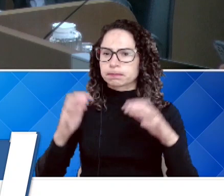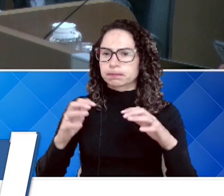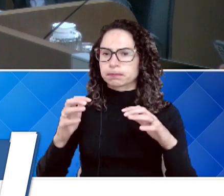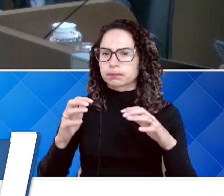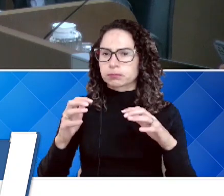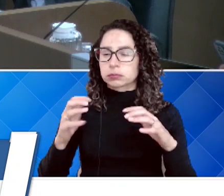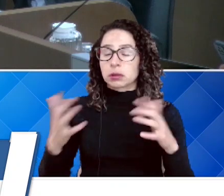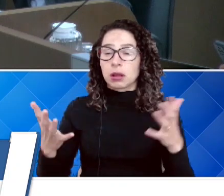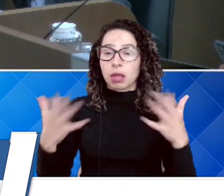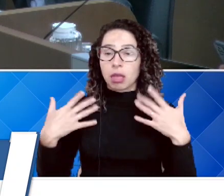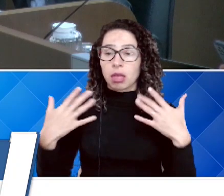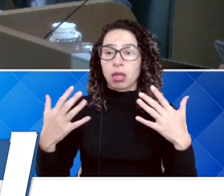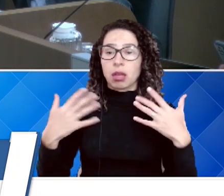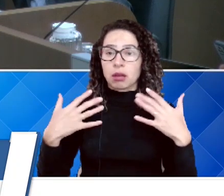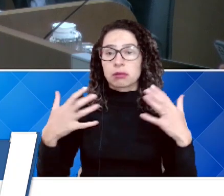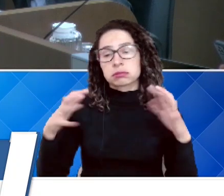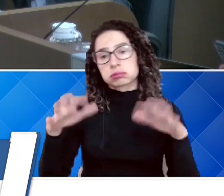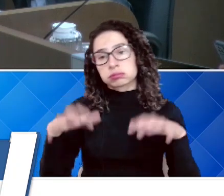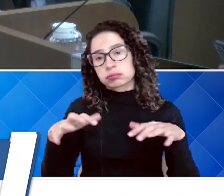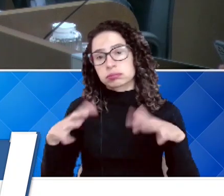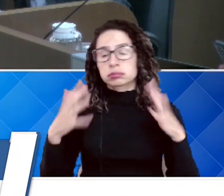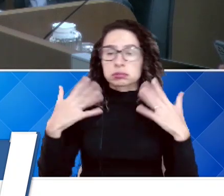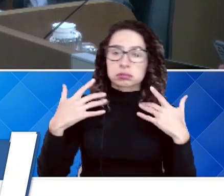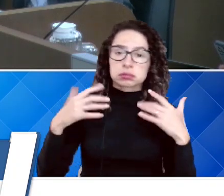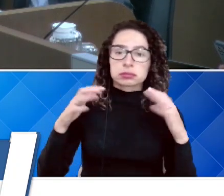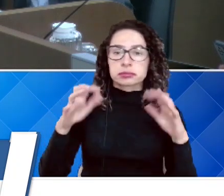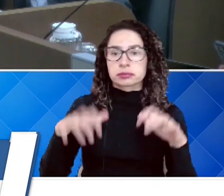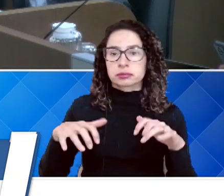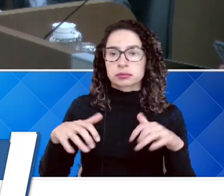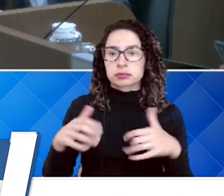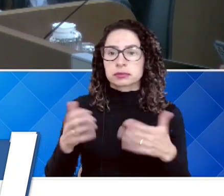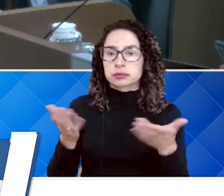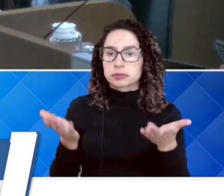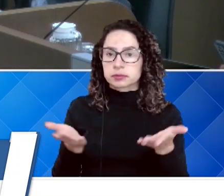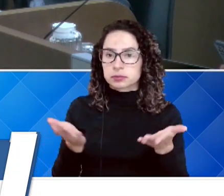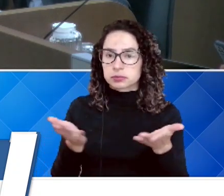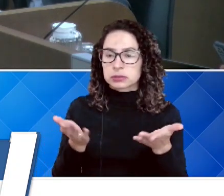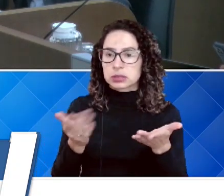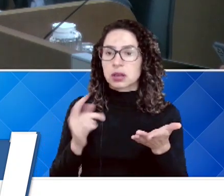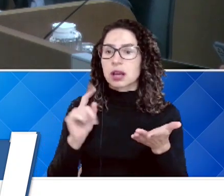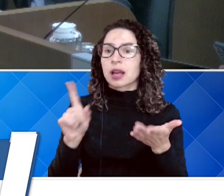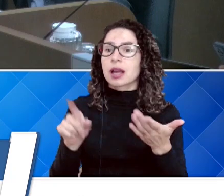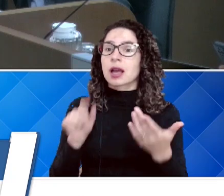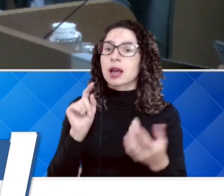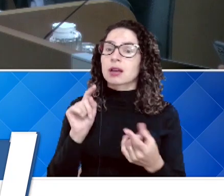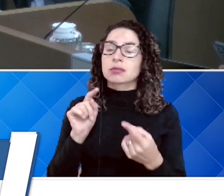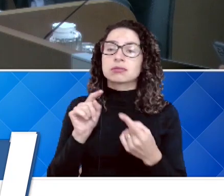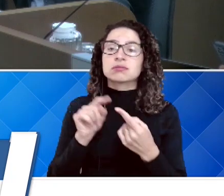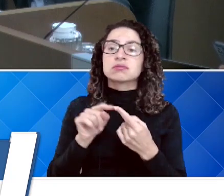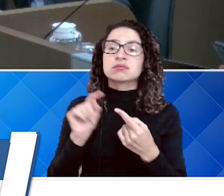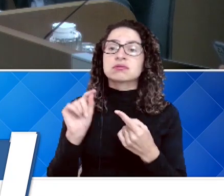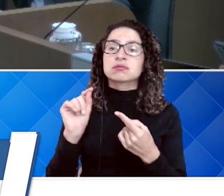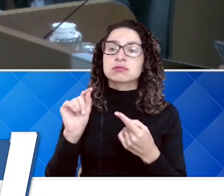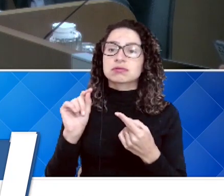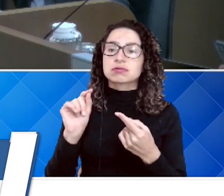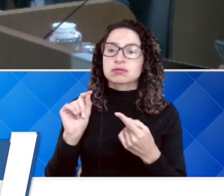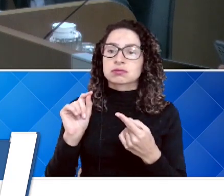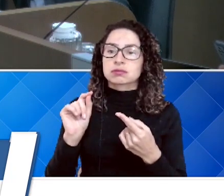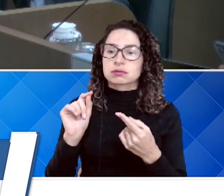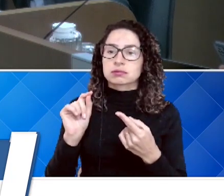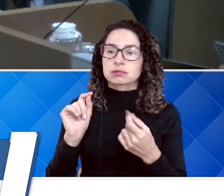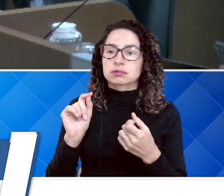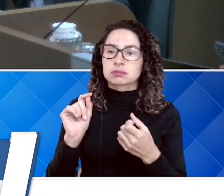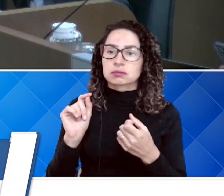calor e chuva. Um momento propício para